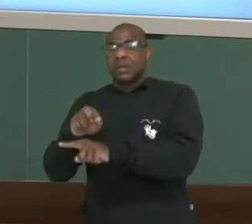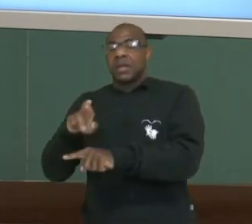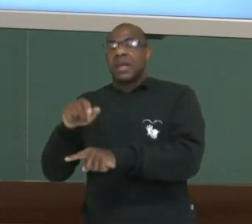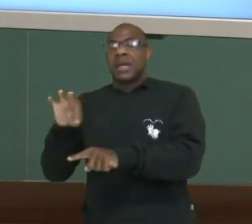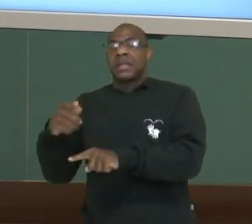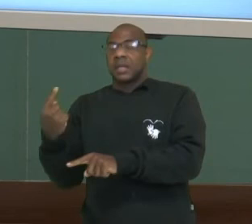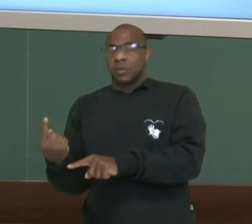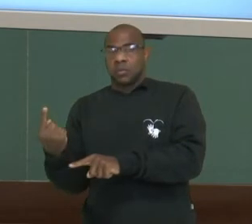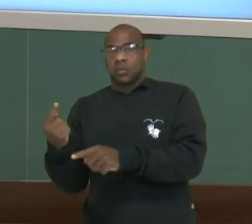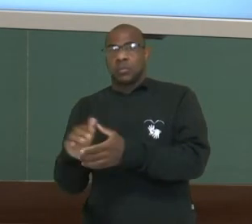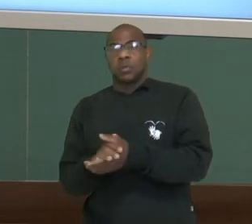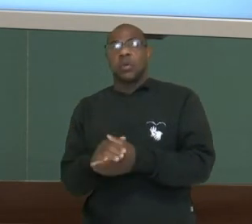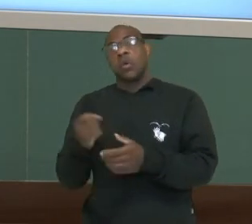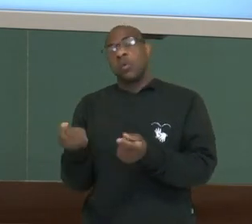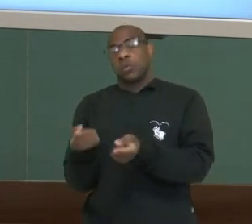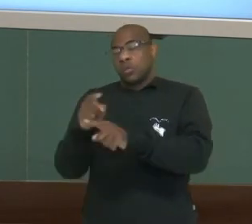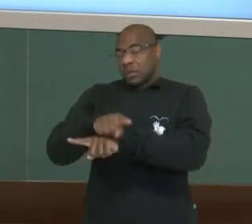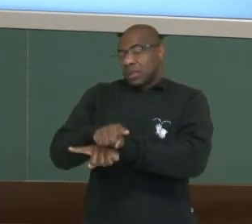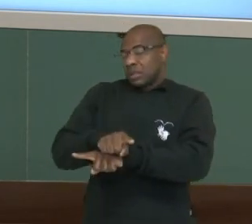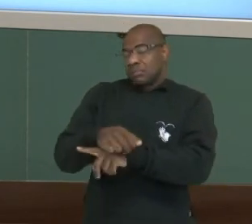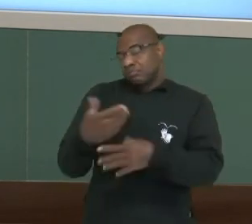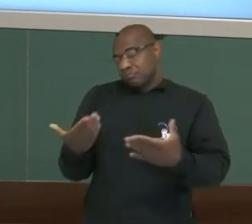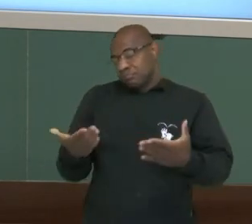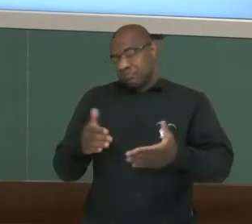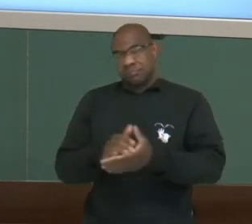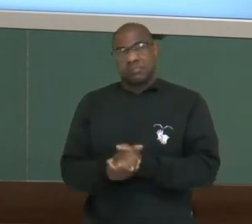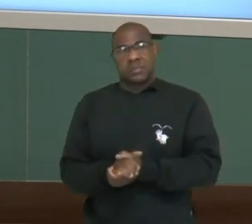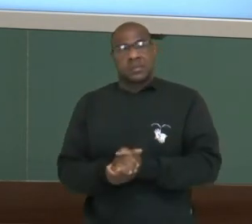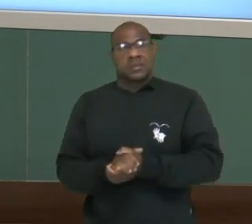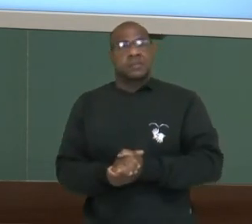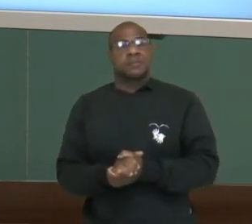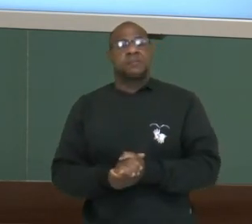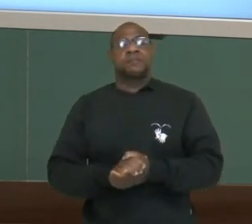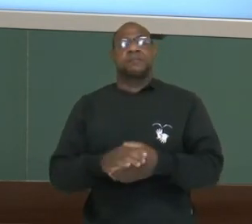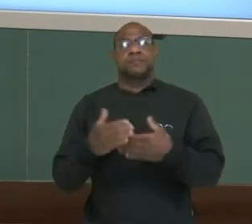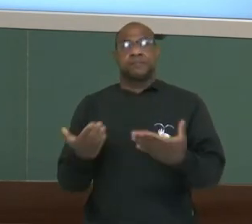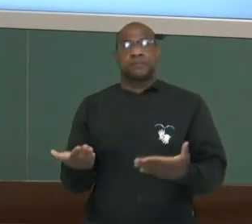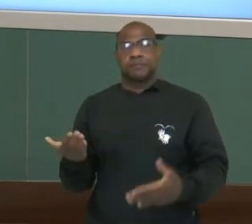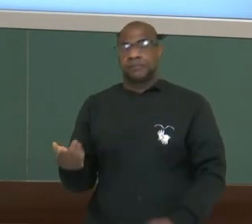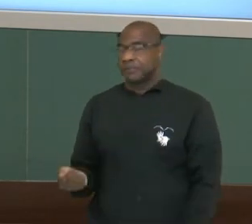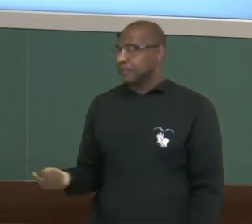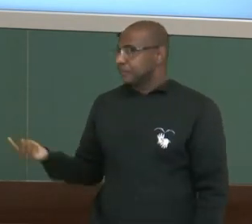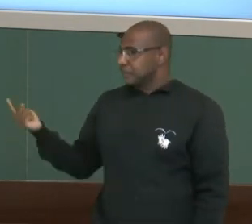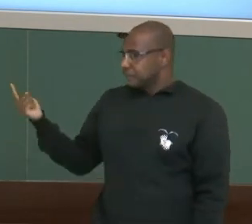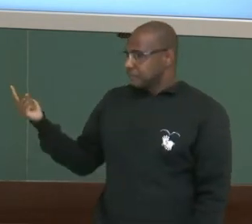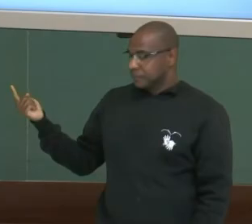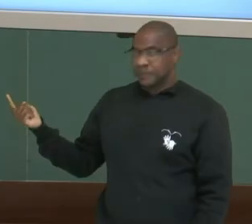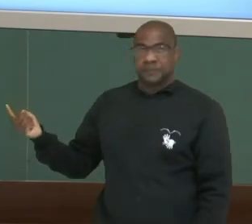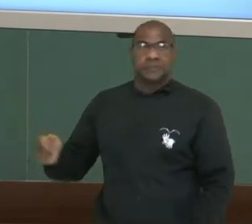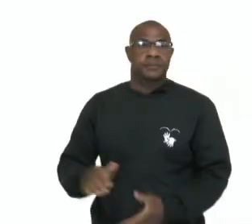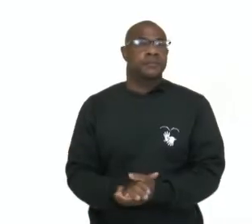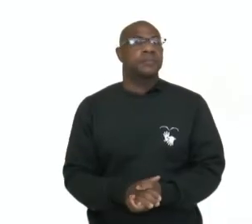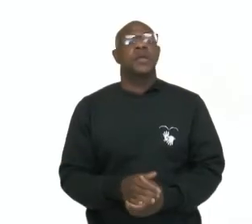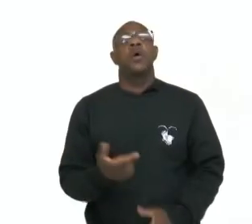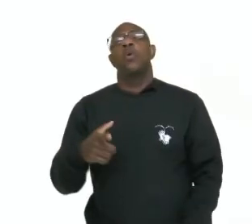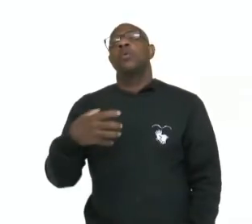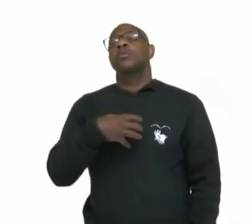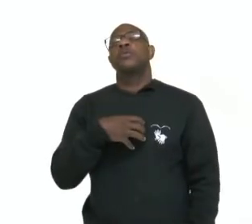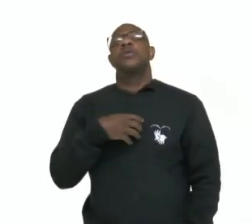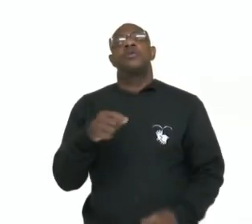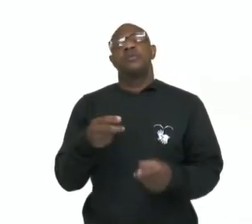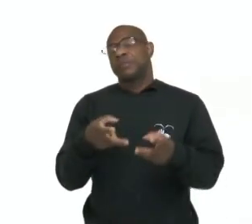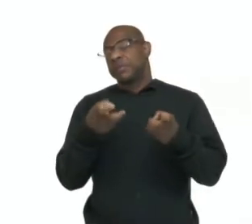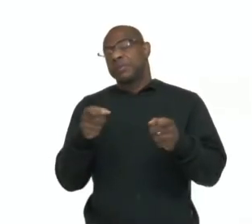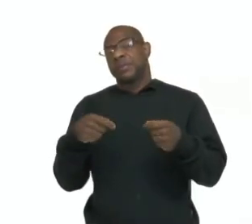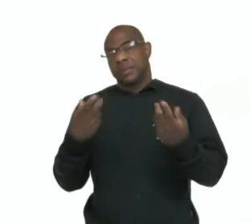O coeficiente da reta 1 tem que ser menos o inverso da reta 2. Outra maneira da gente